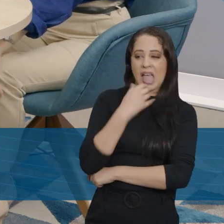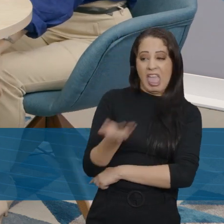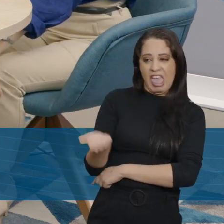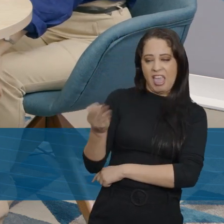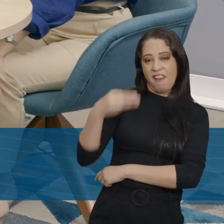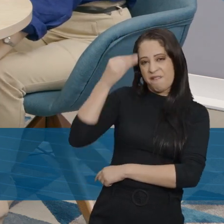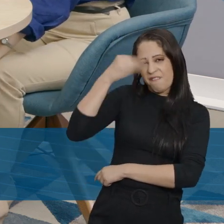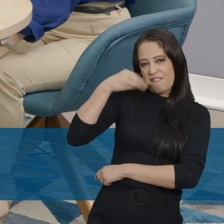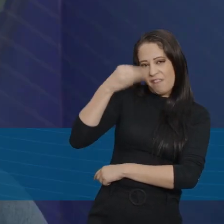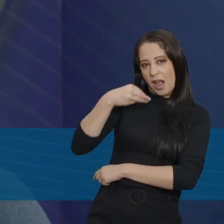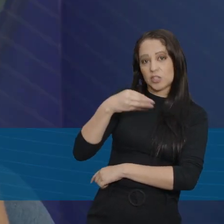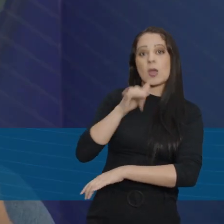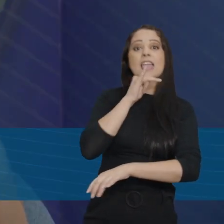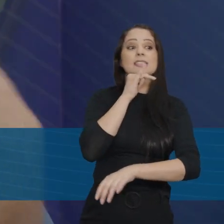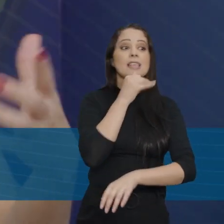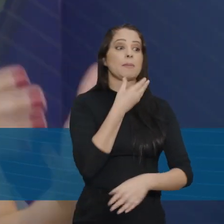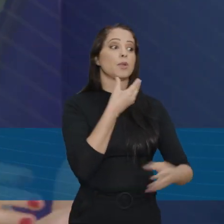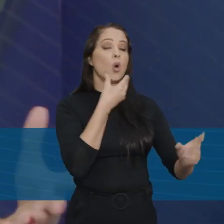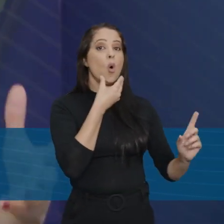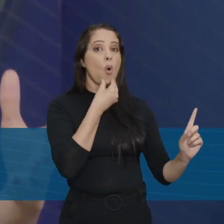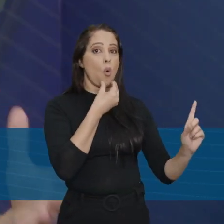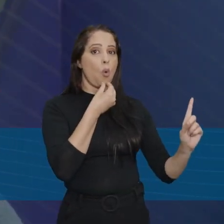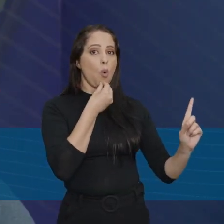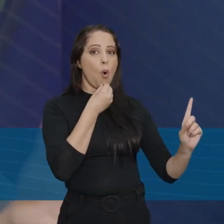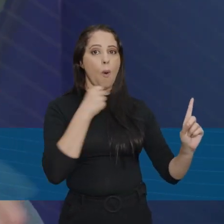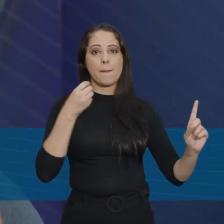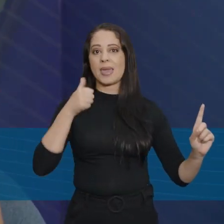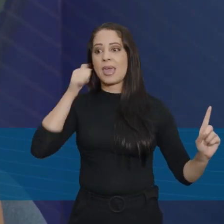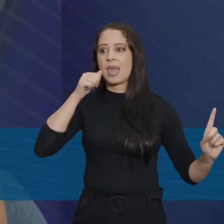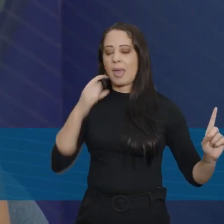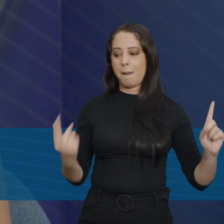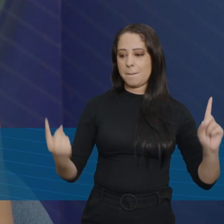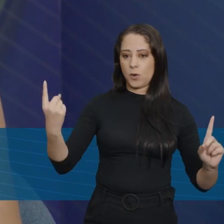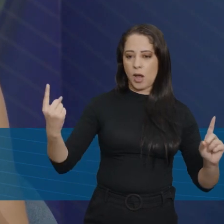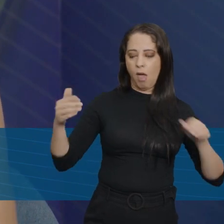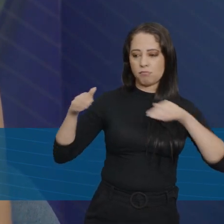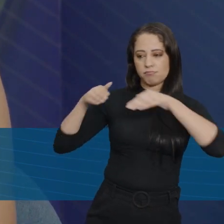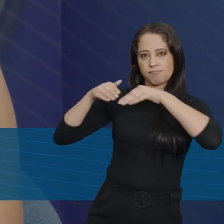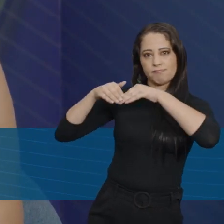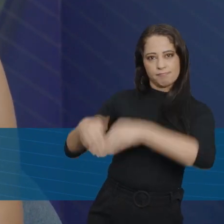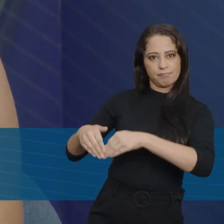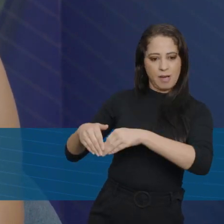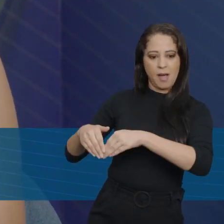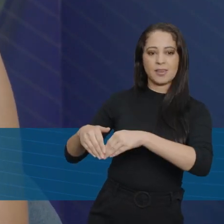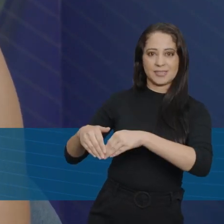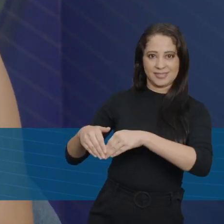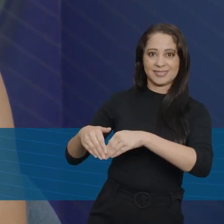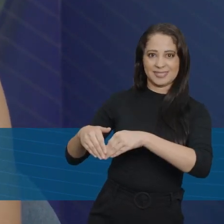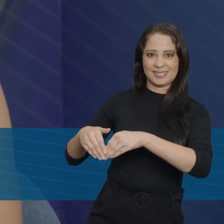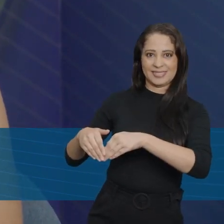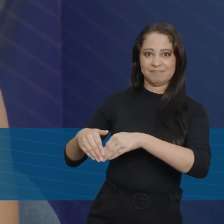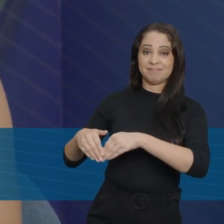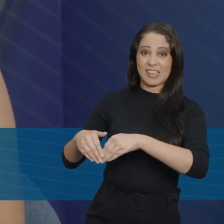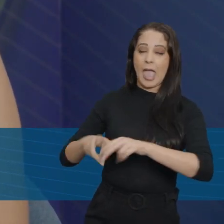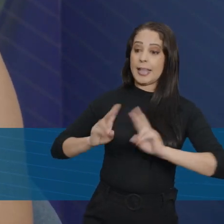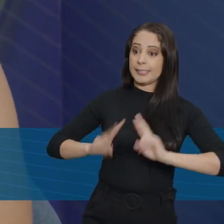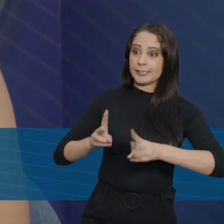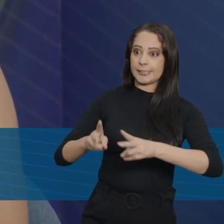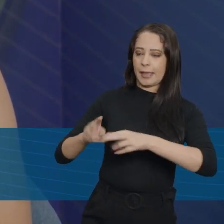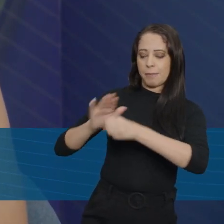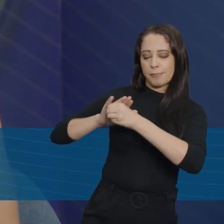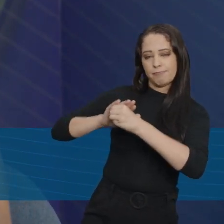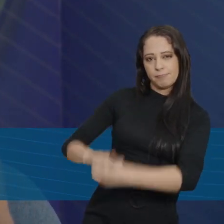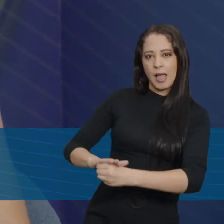que ela, né? Por exemplo, um homem com uma mulher, muitas vezes vê a mulher numa posição de inferioridade, só que ele não faz com uma